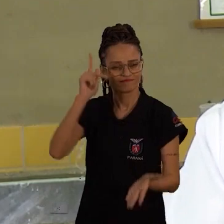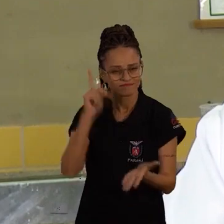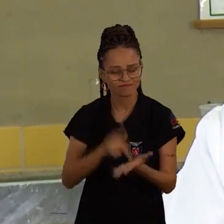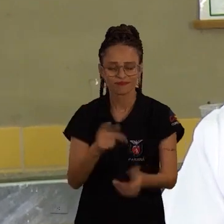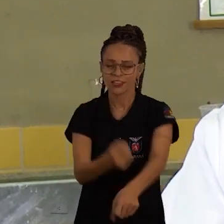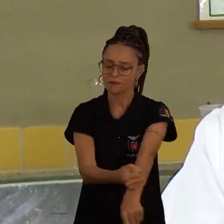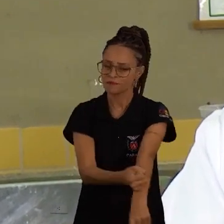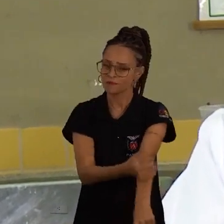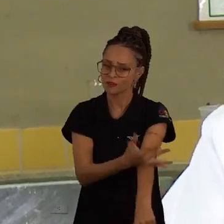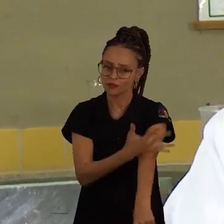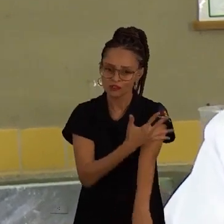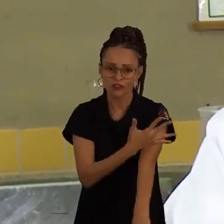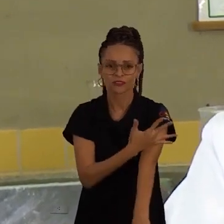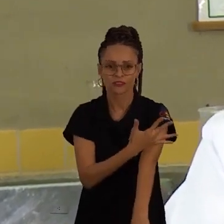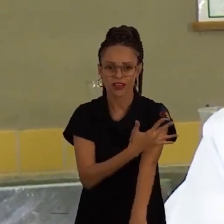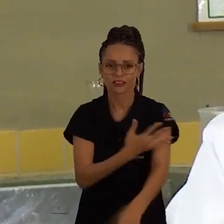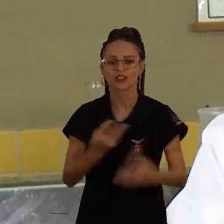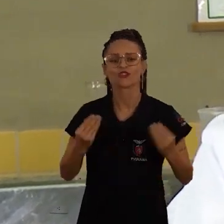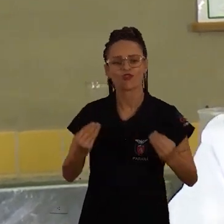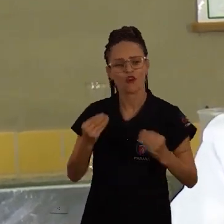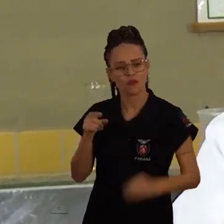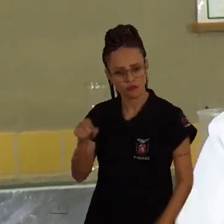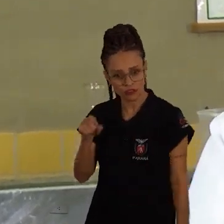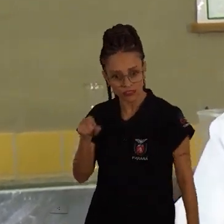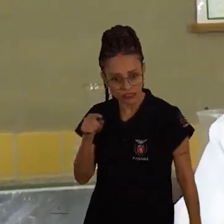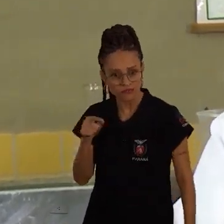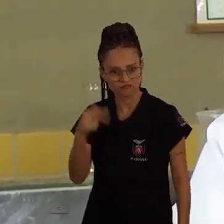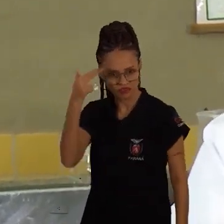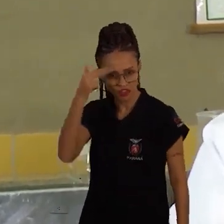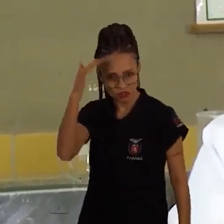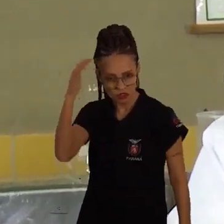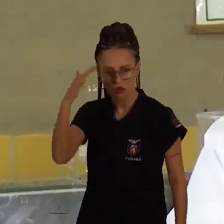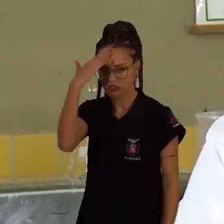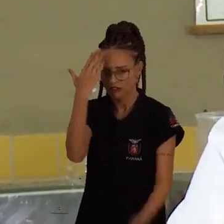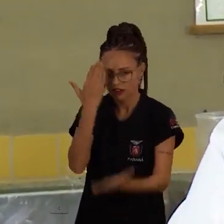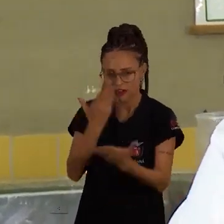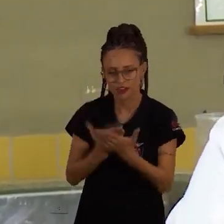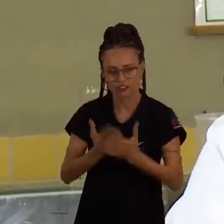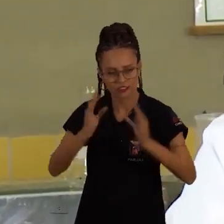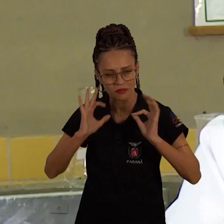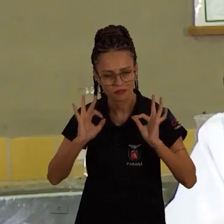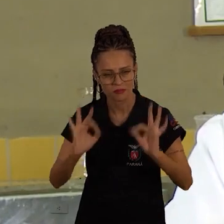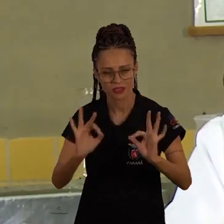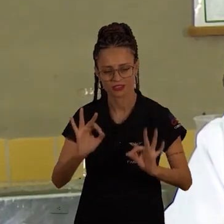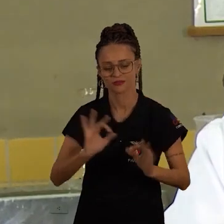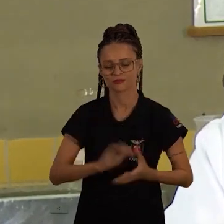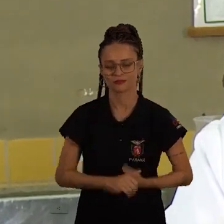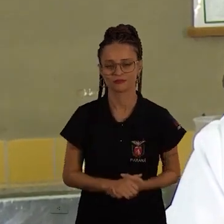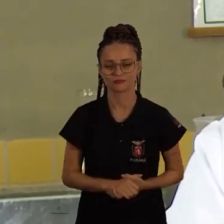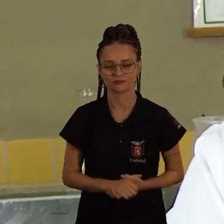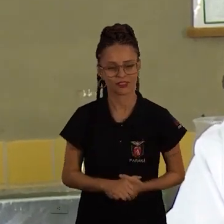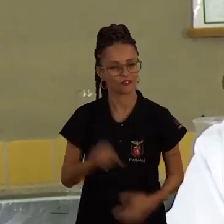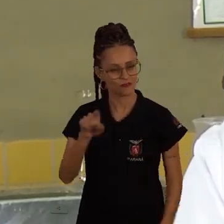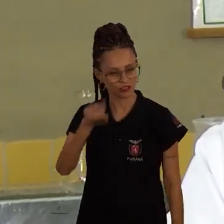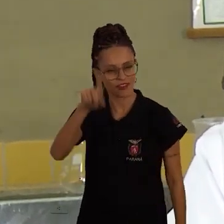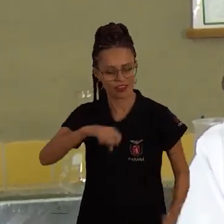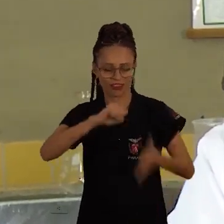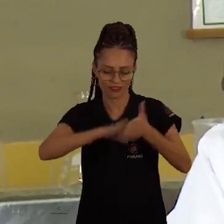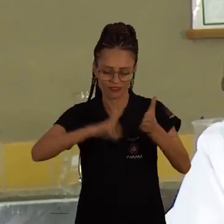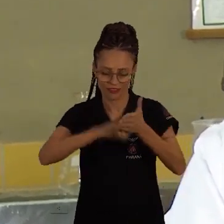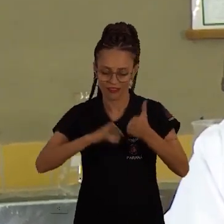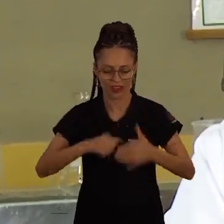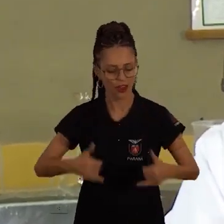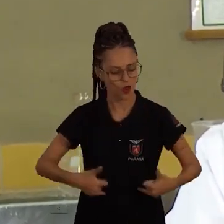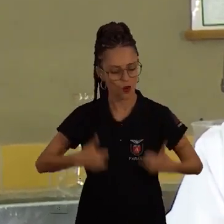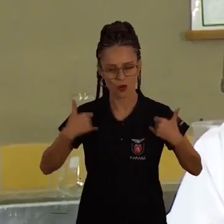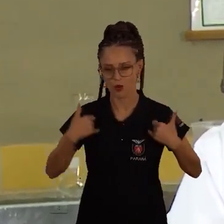fiquei emocionada de ver onde é que pode chegar quando a pessoa realmente acredita num sonho. E tu é uma guerreira. Eu tenho